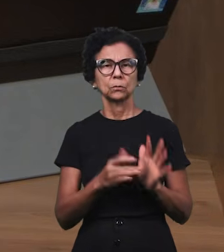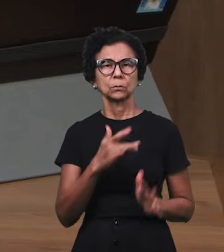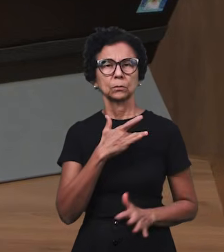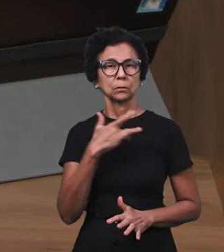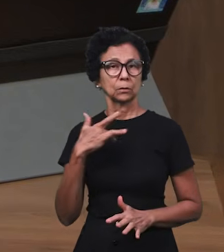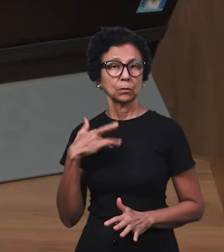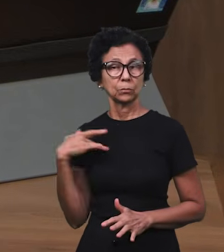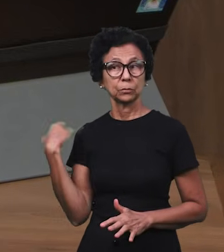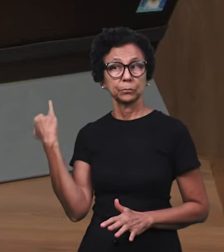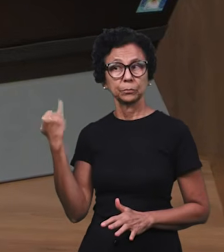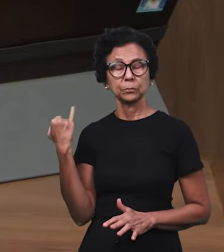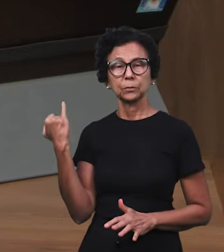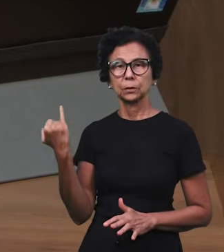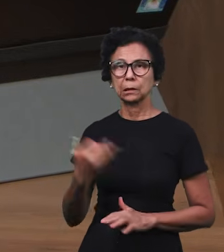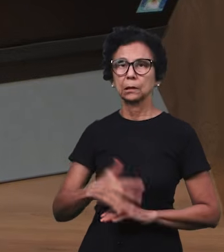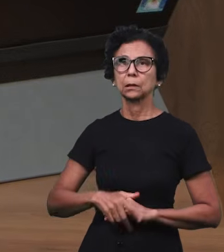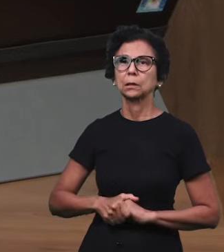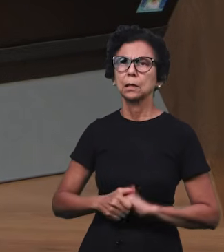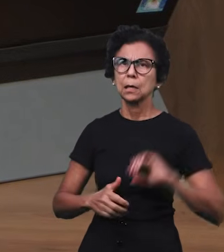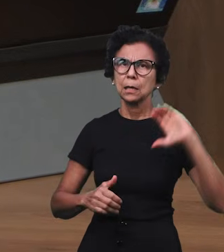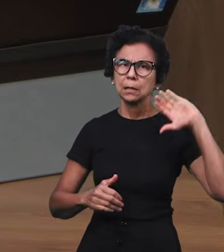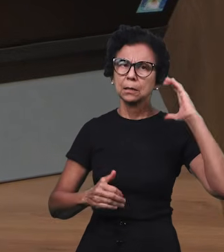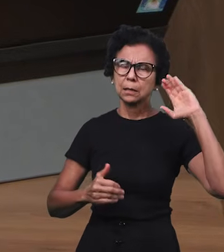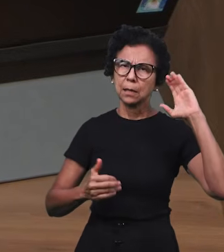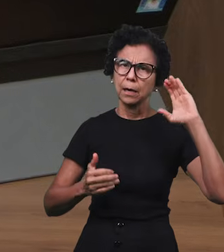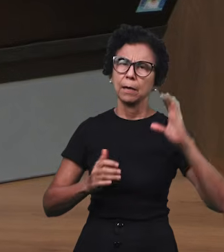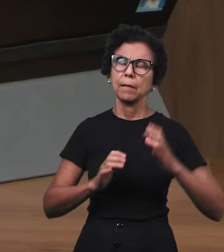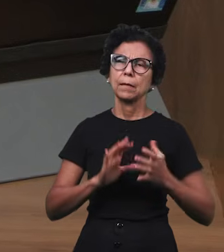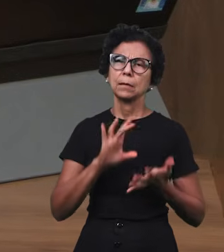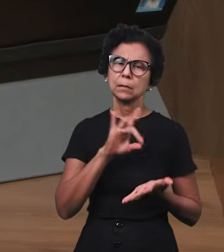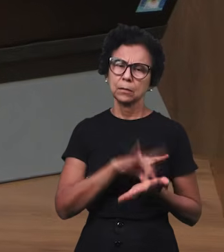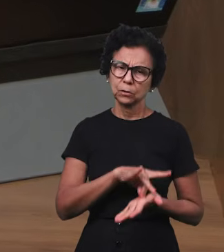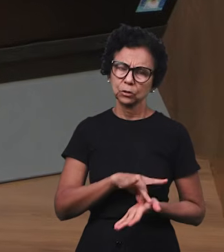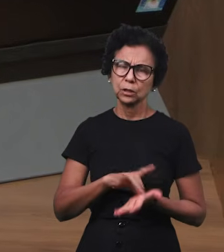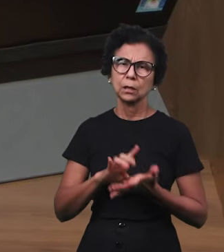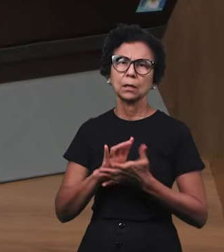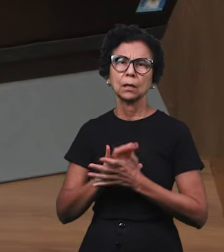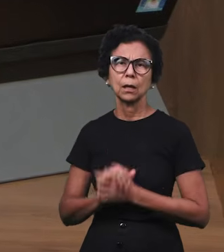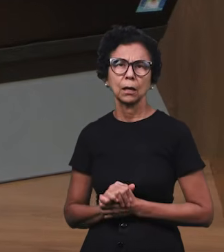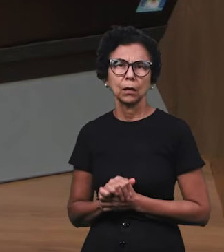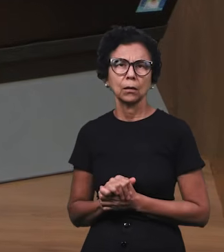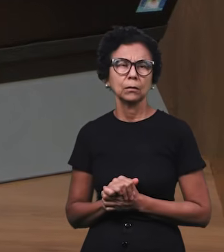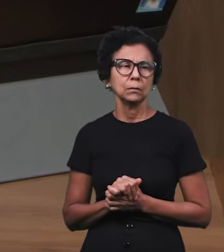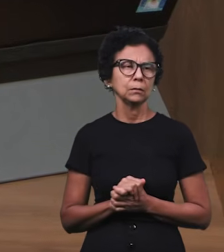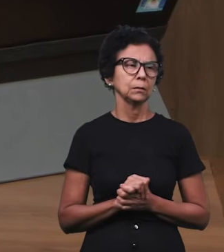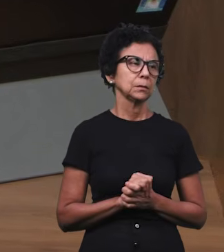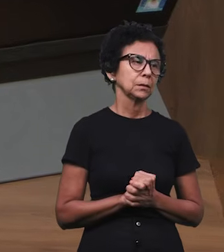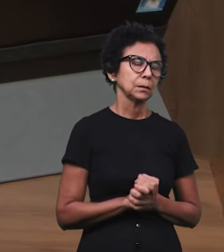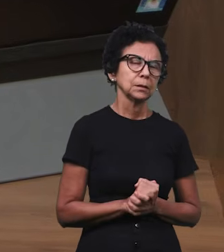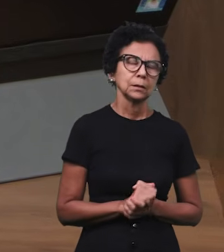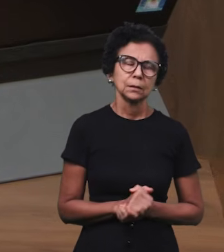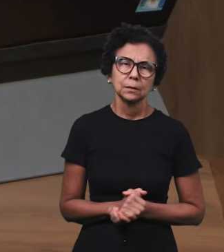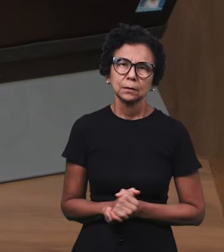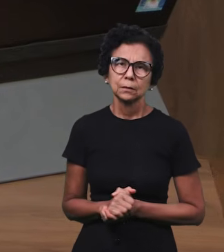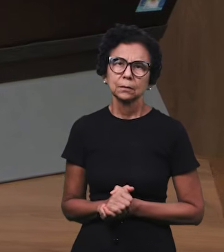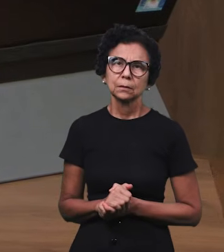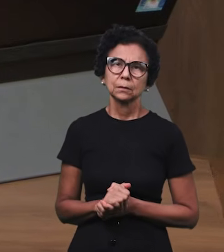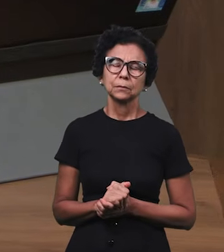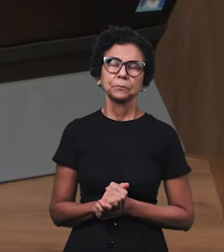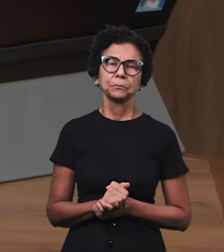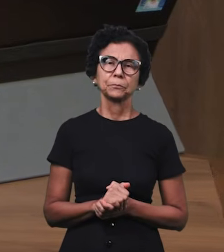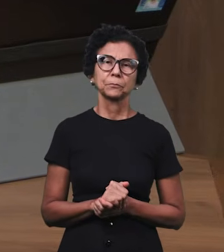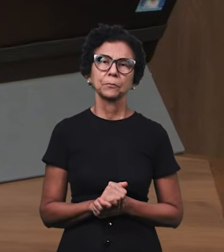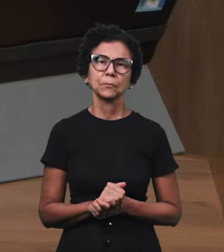relevante, com bastante evidência científica, relevância nacional e internacional. E hoje nós